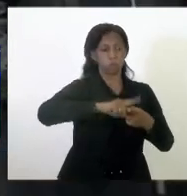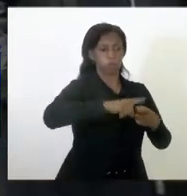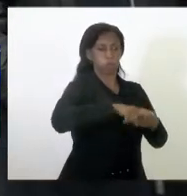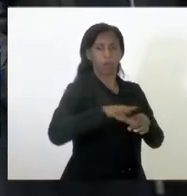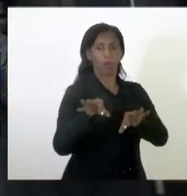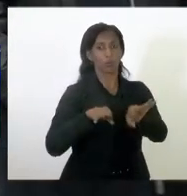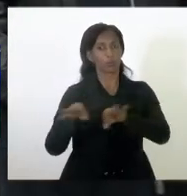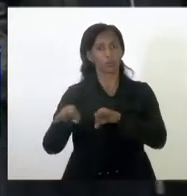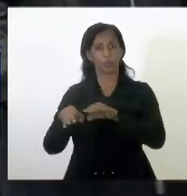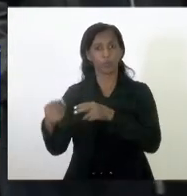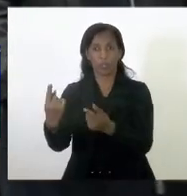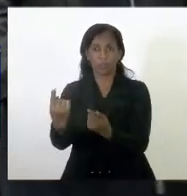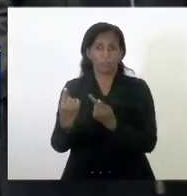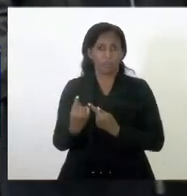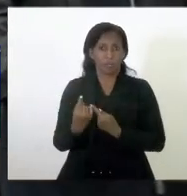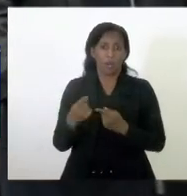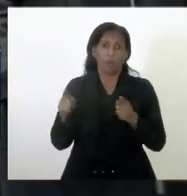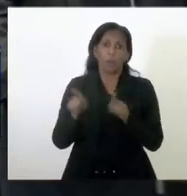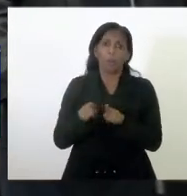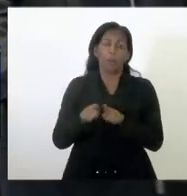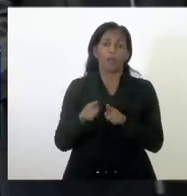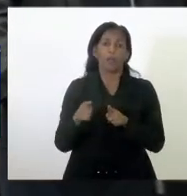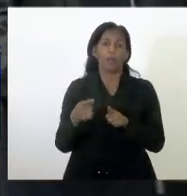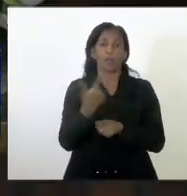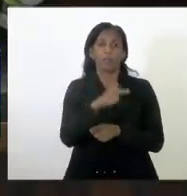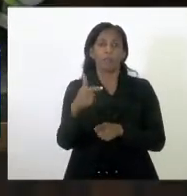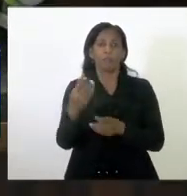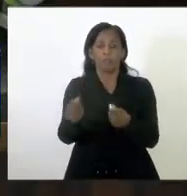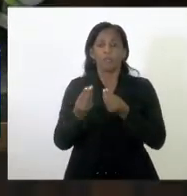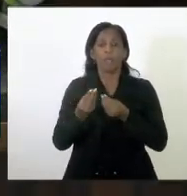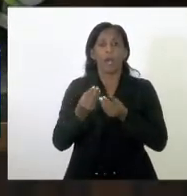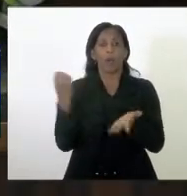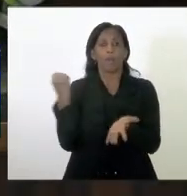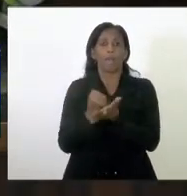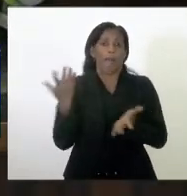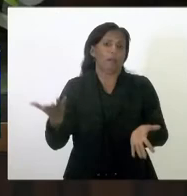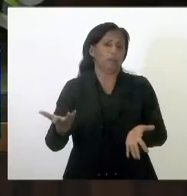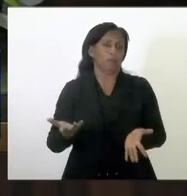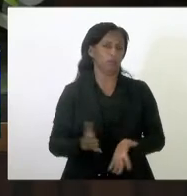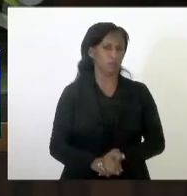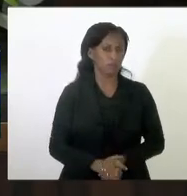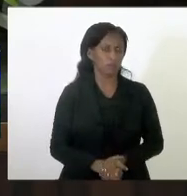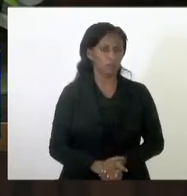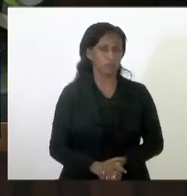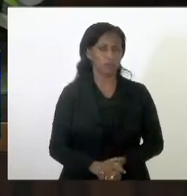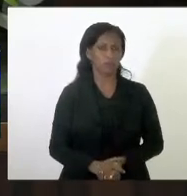Sem dúvida nenhuma. Porque não vem também com impacto. Não vem com impacto. Então,